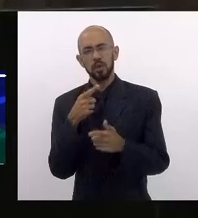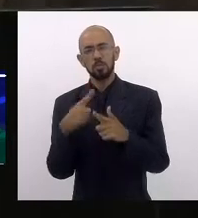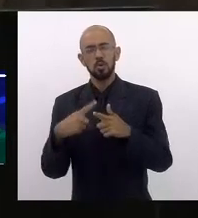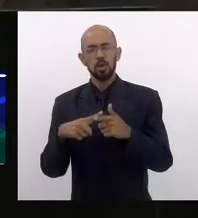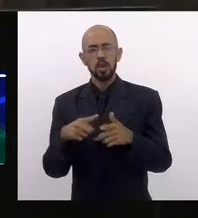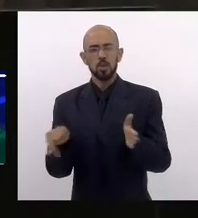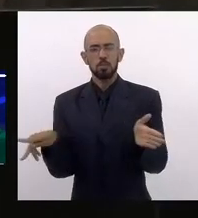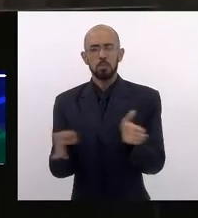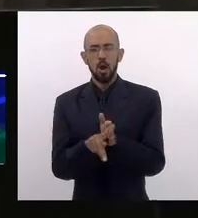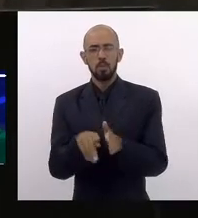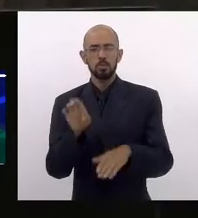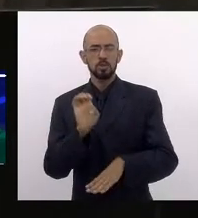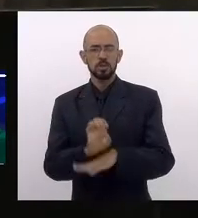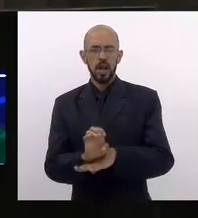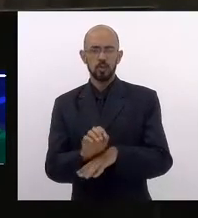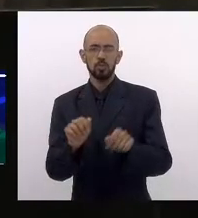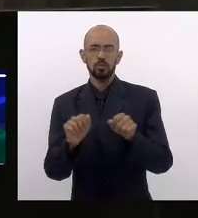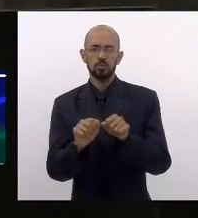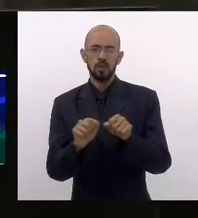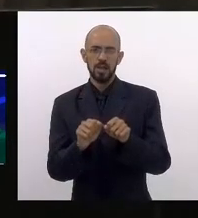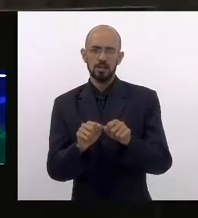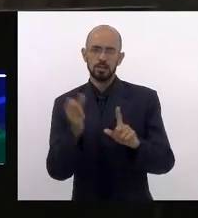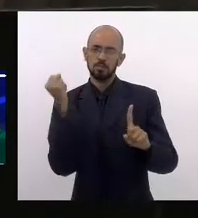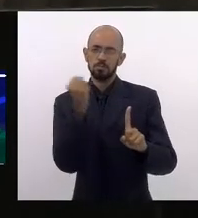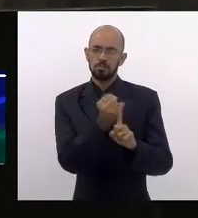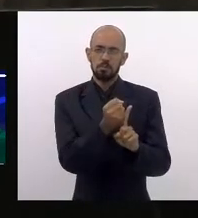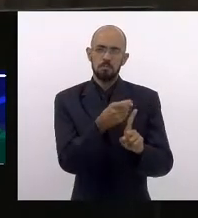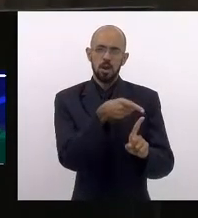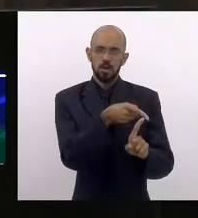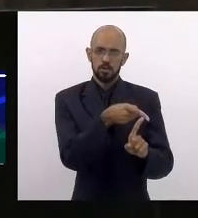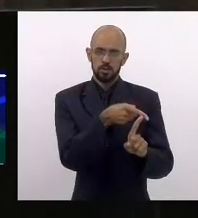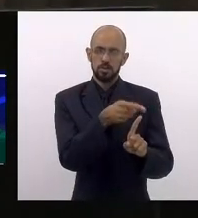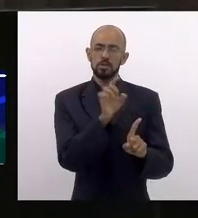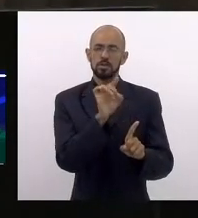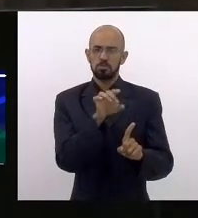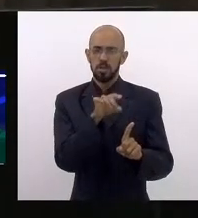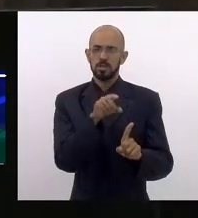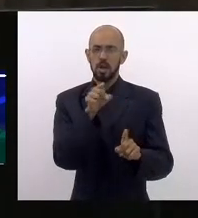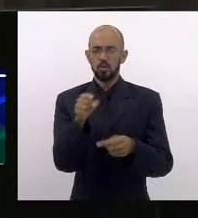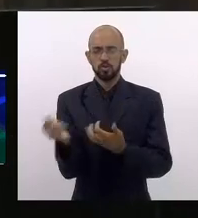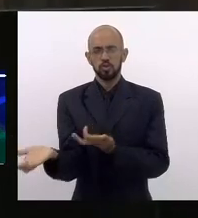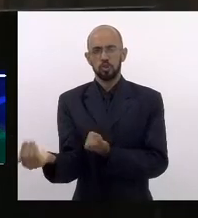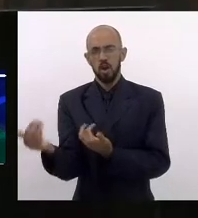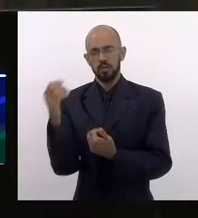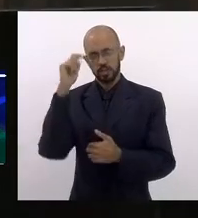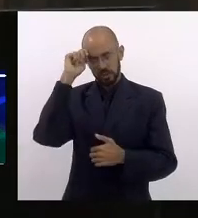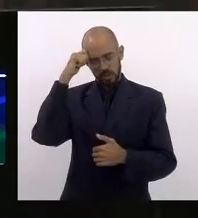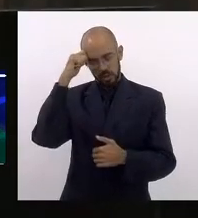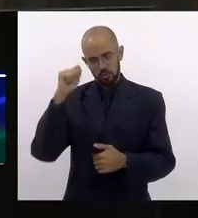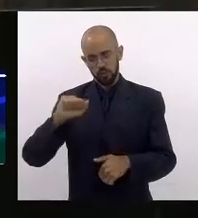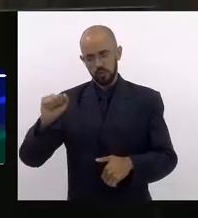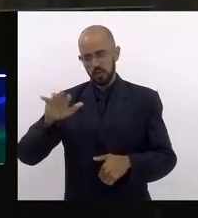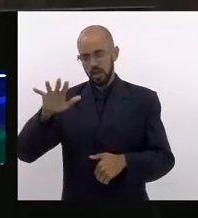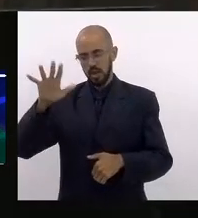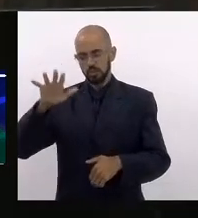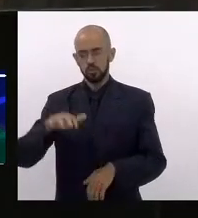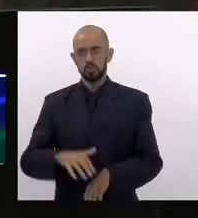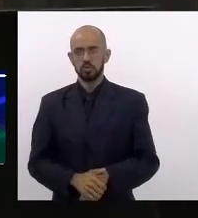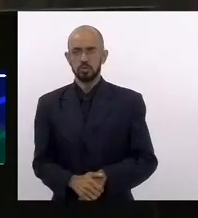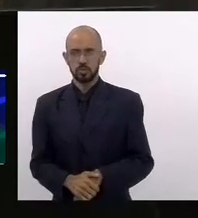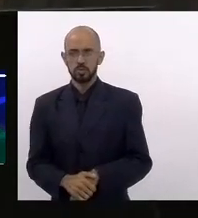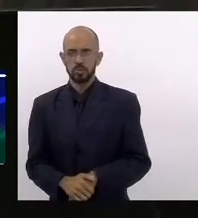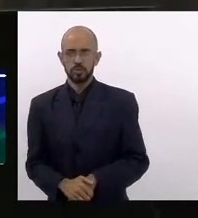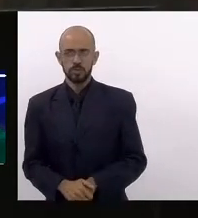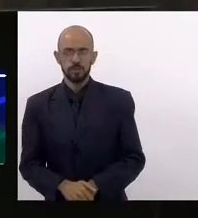do Estado provoca tantas mortes, em especial de jovens negros favelados da favela, que estão